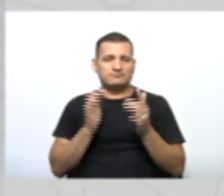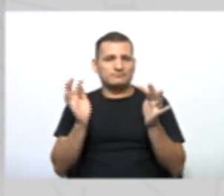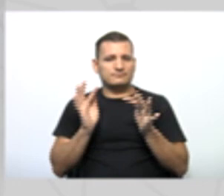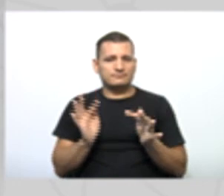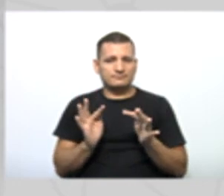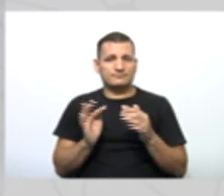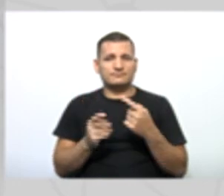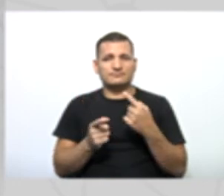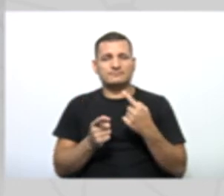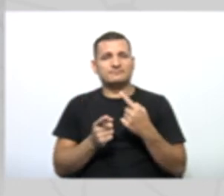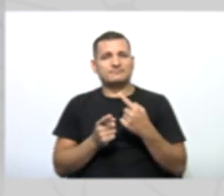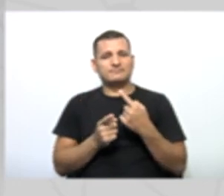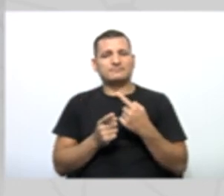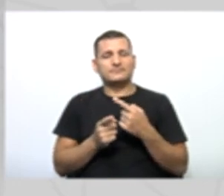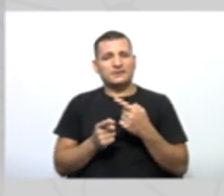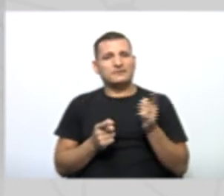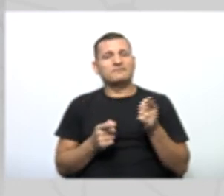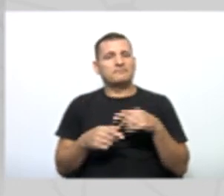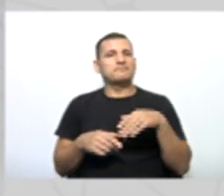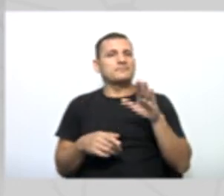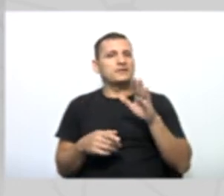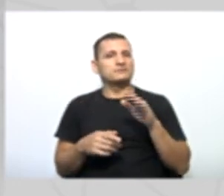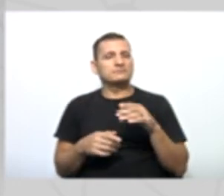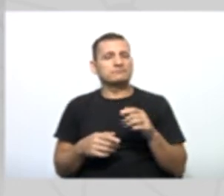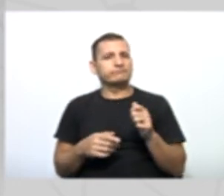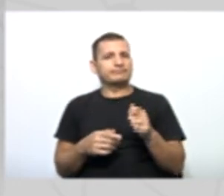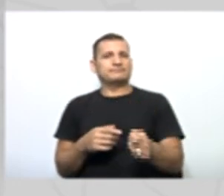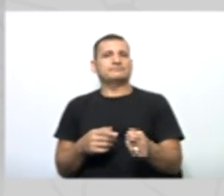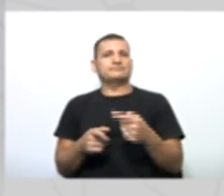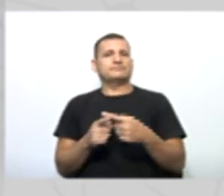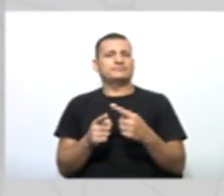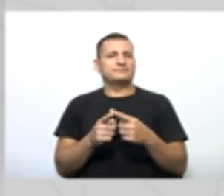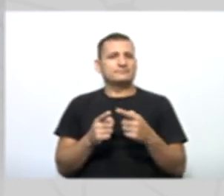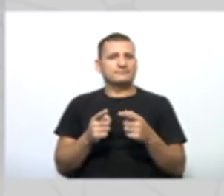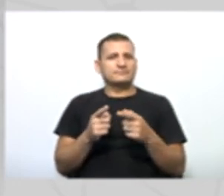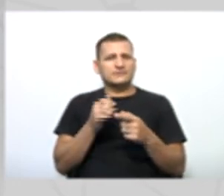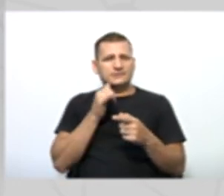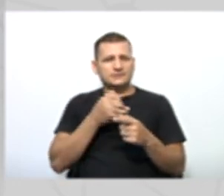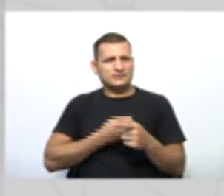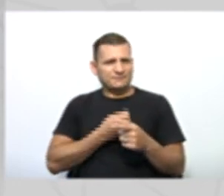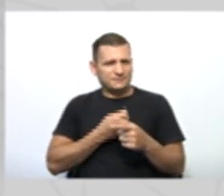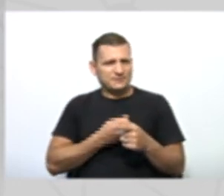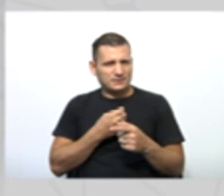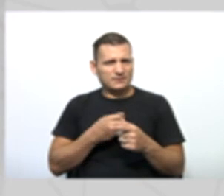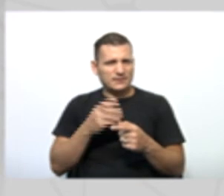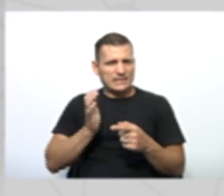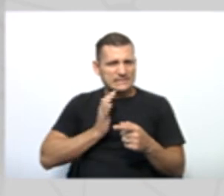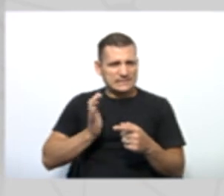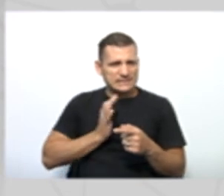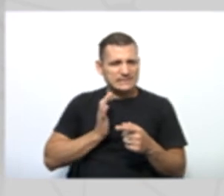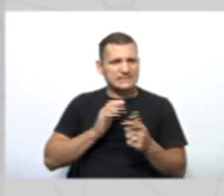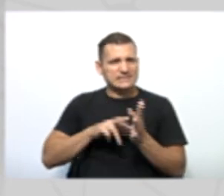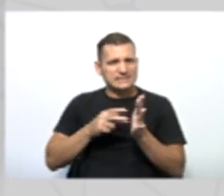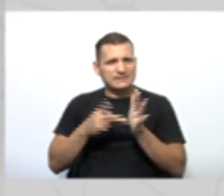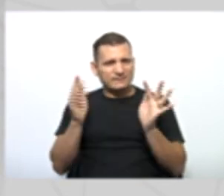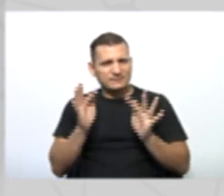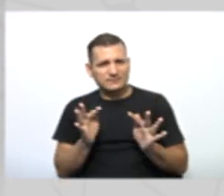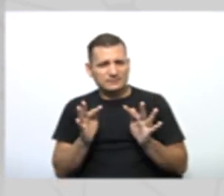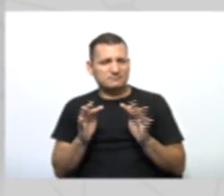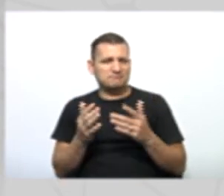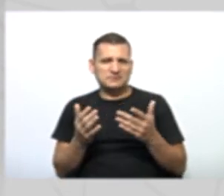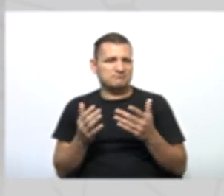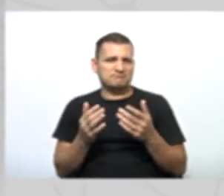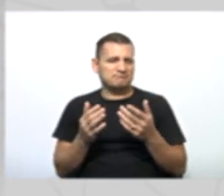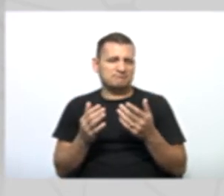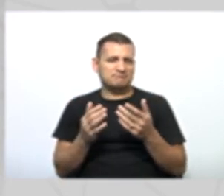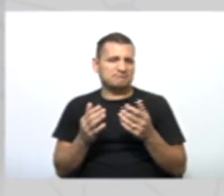Porque para ele vai ser ainda mais radical, que viver uma vida como felicidade, como riqueza, é um dos modos mais fúteis de se viver a vida. Até